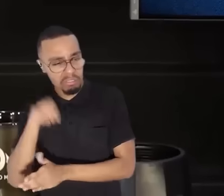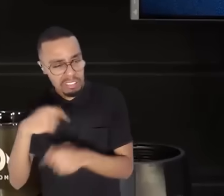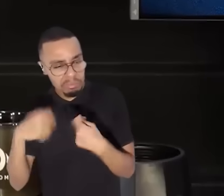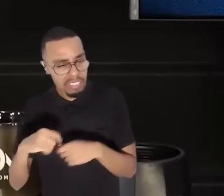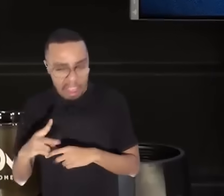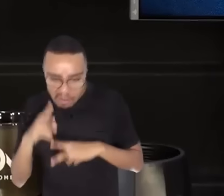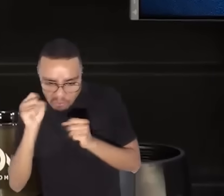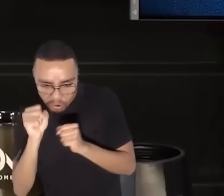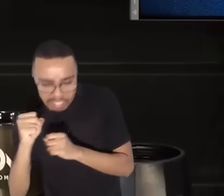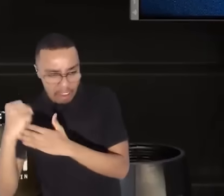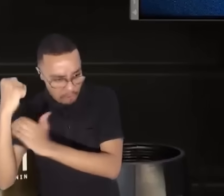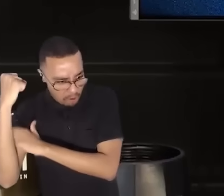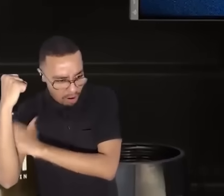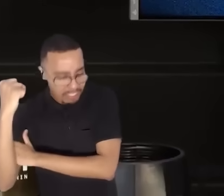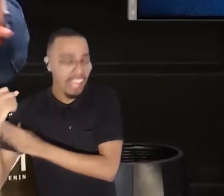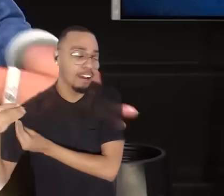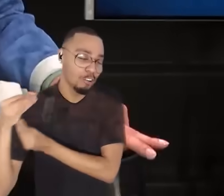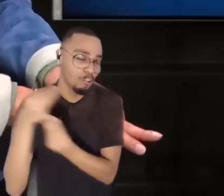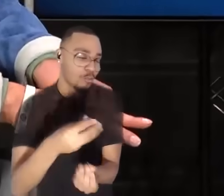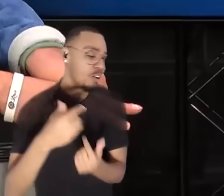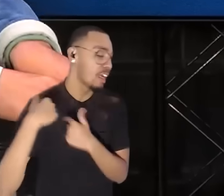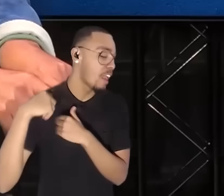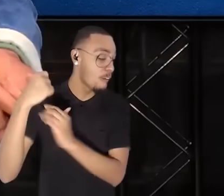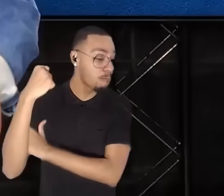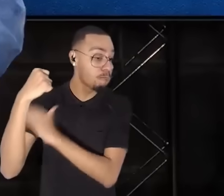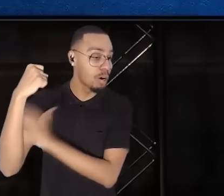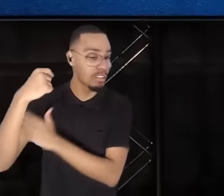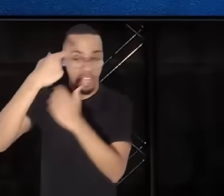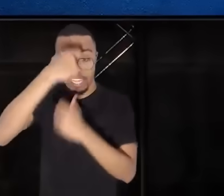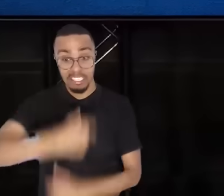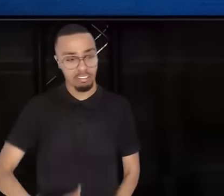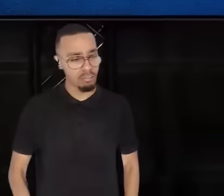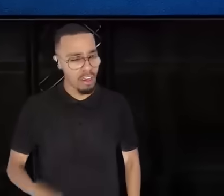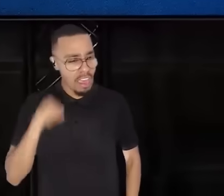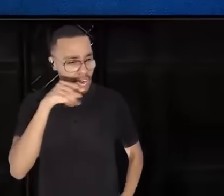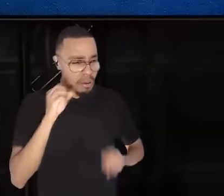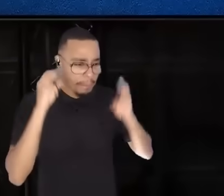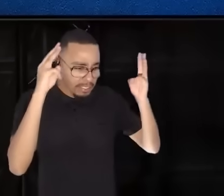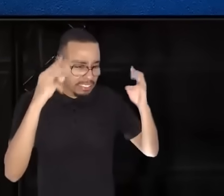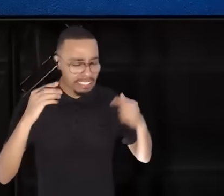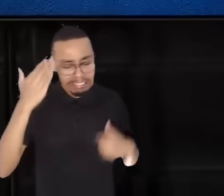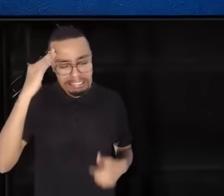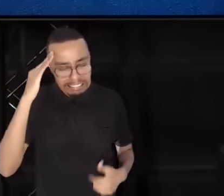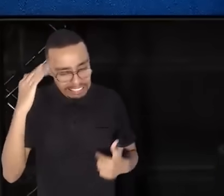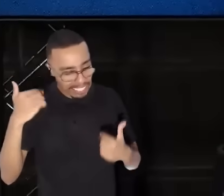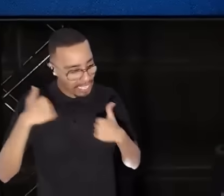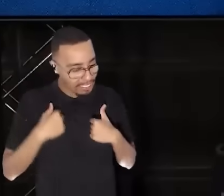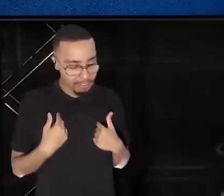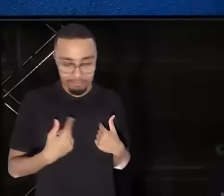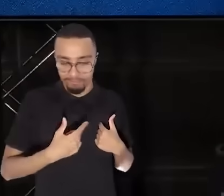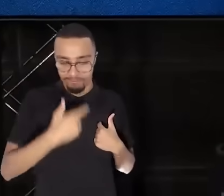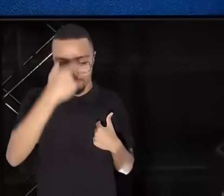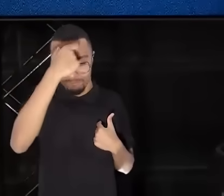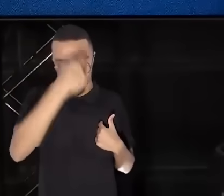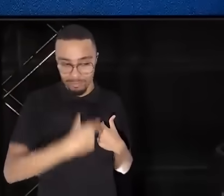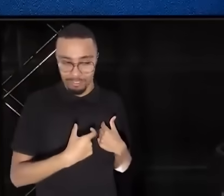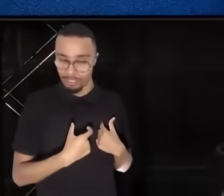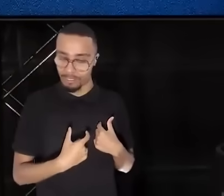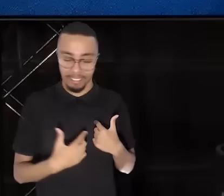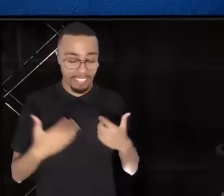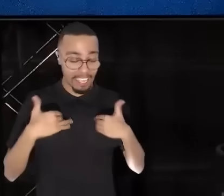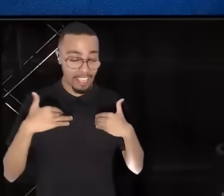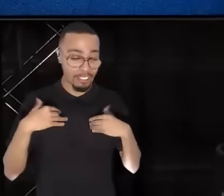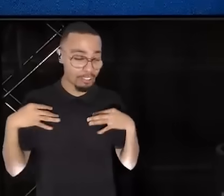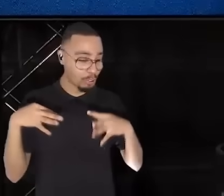Nessa etapa da sua vida você precisa de ânimo, eu serei o seu ânimo. Ei, Moisés, entenda uma coisa, eu não sou o que você pensa que eu sou. Eu